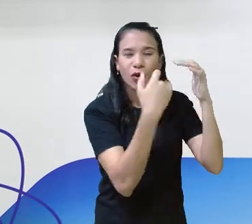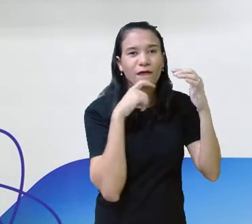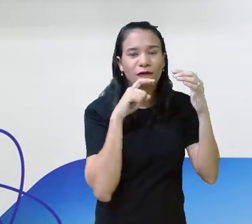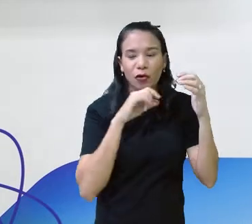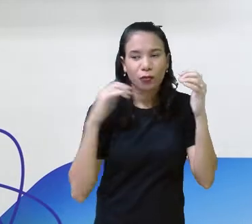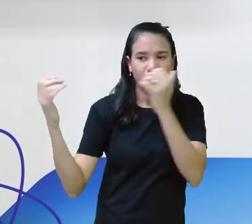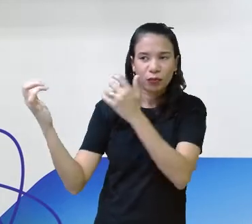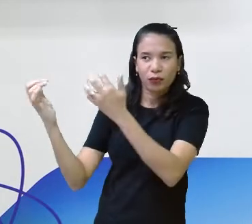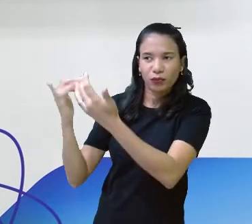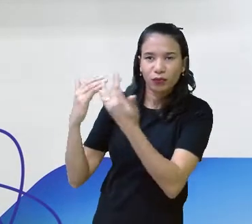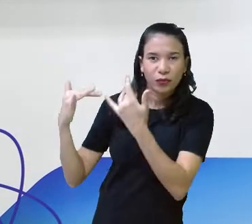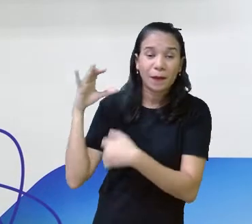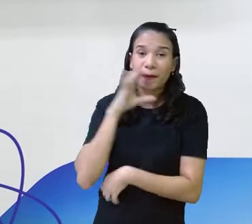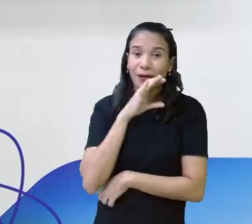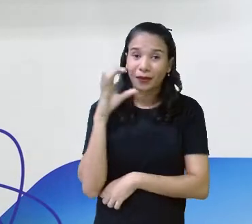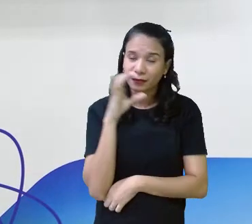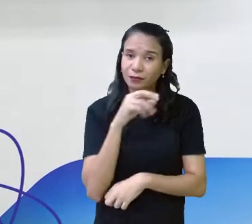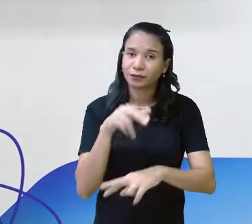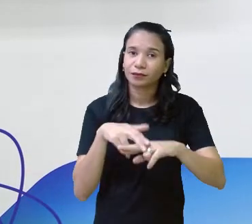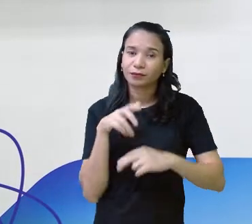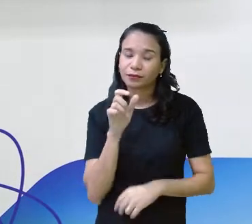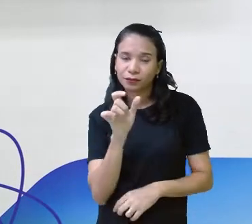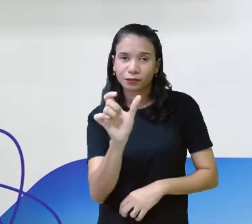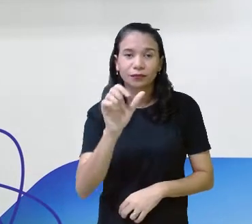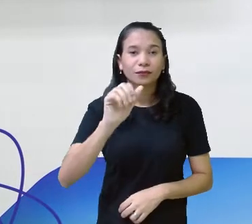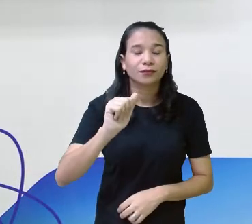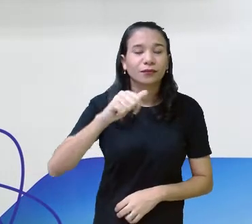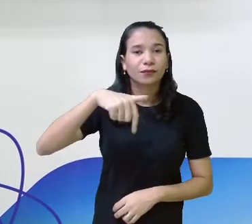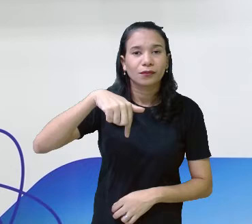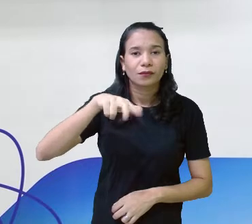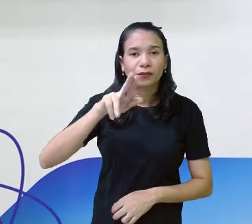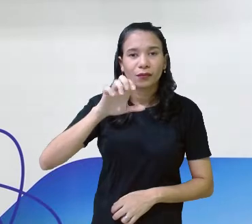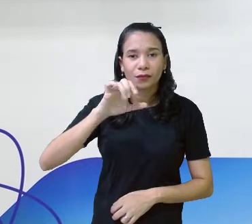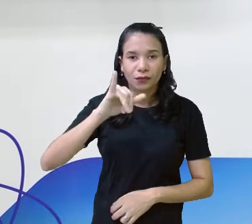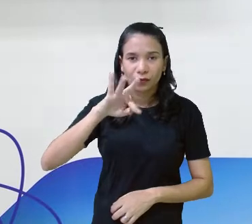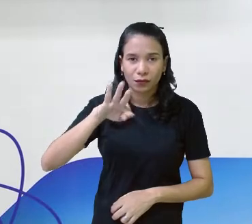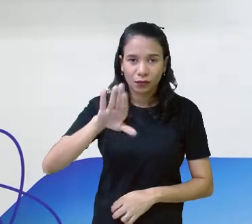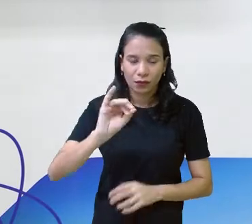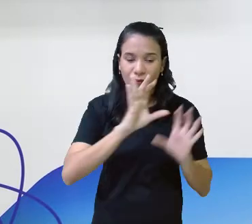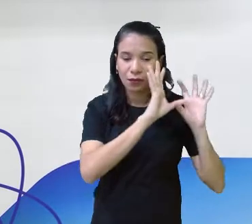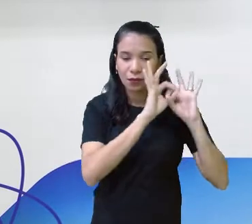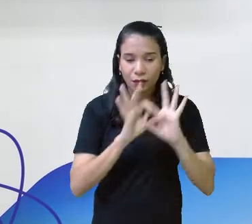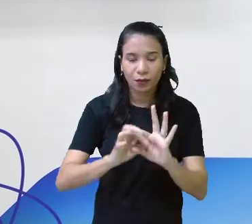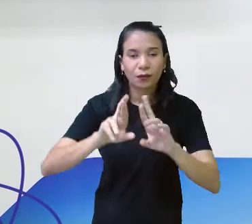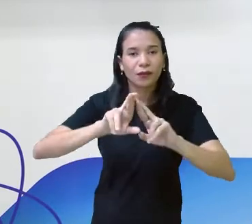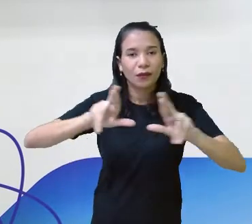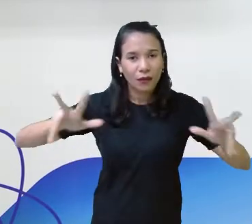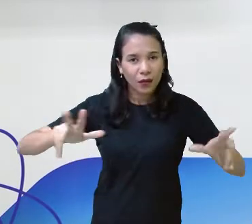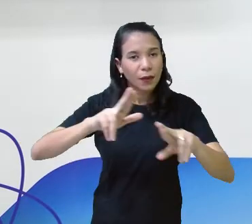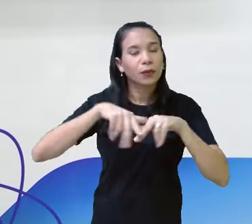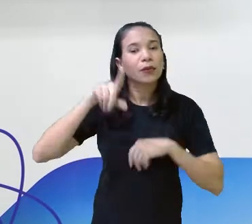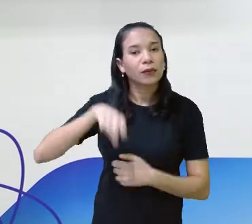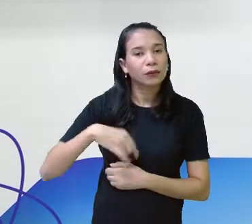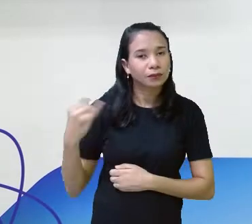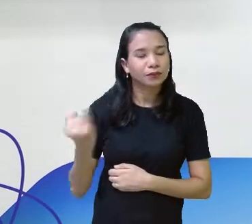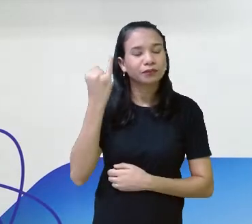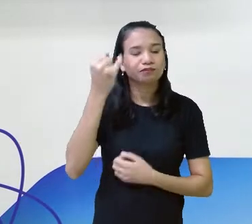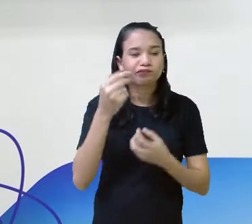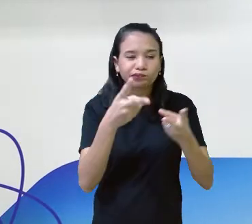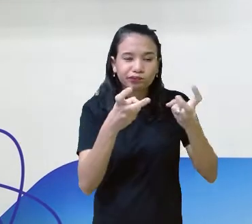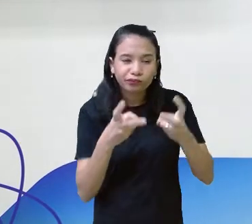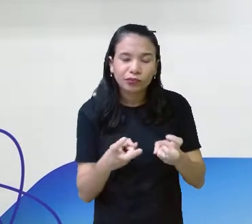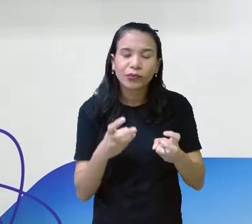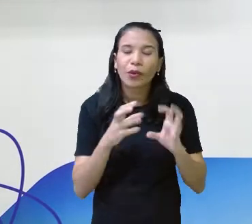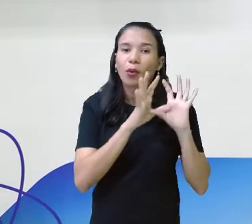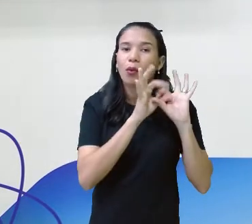de aquecimento. Então, a palavra aquecimento aí já tem outro significado. Então, é muito importante também ver em que